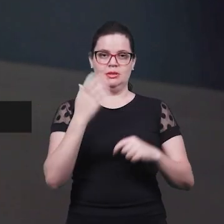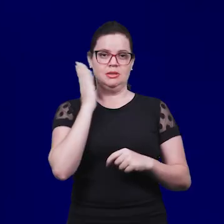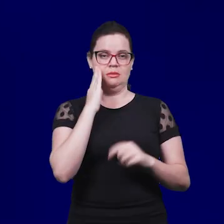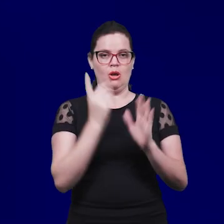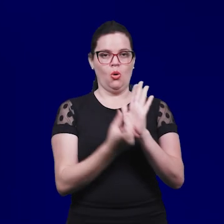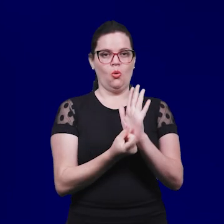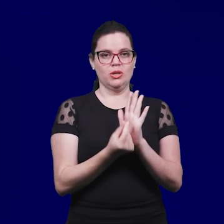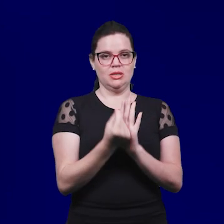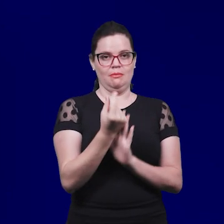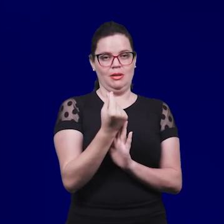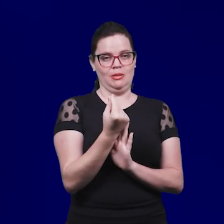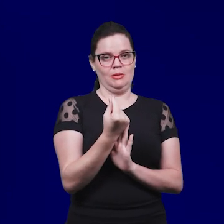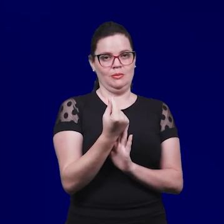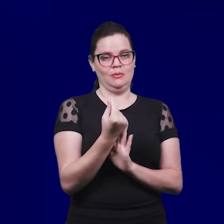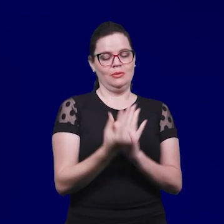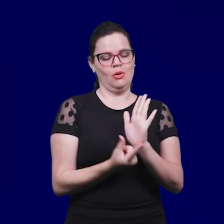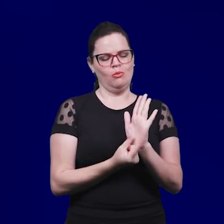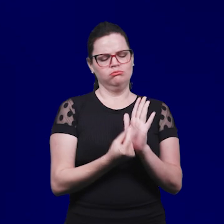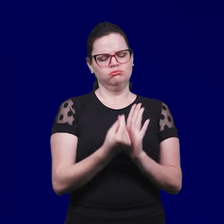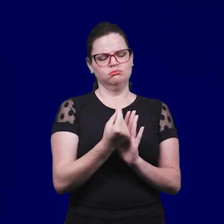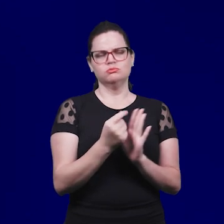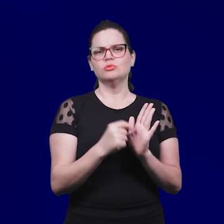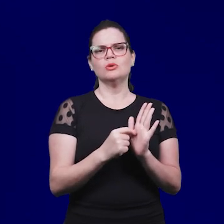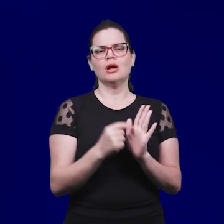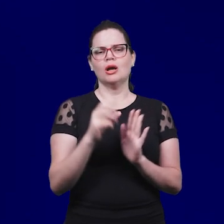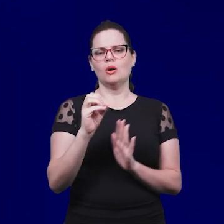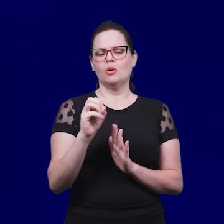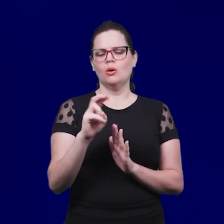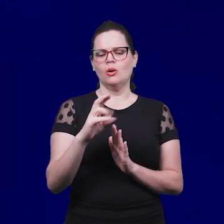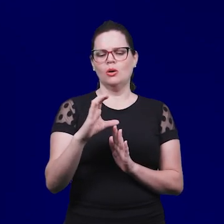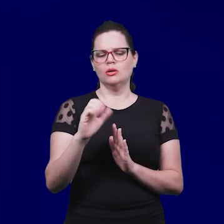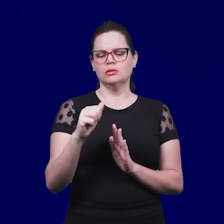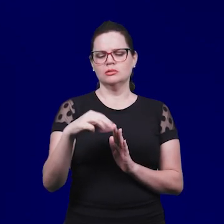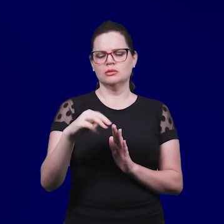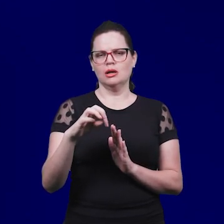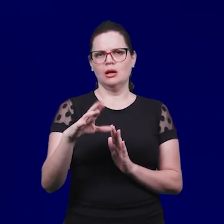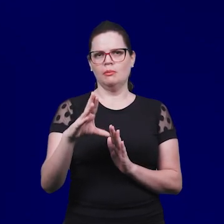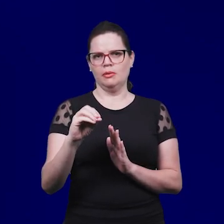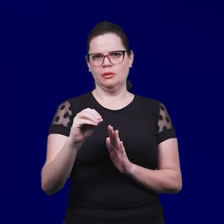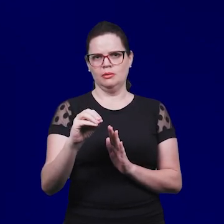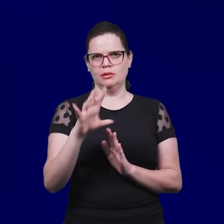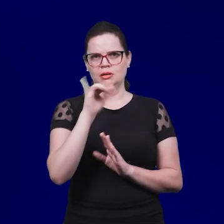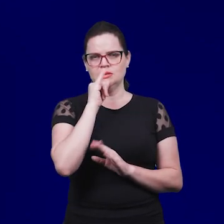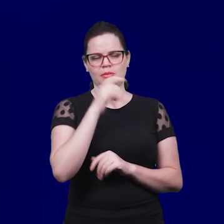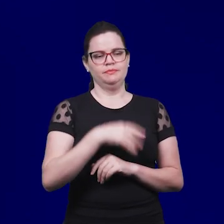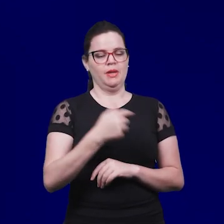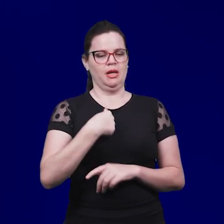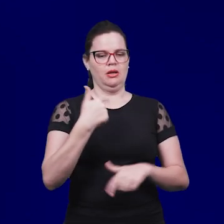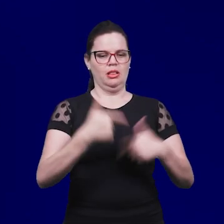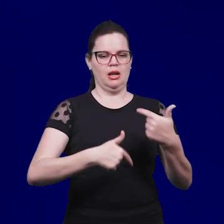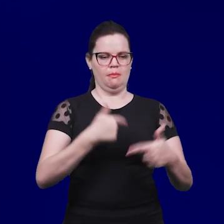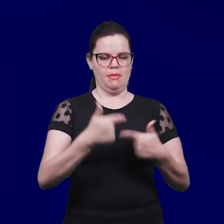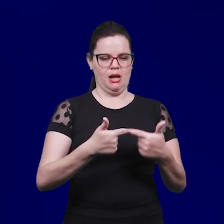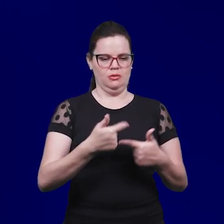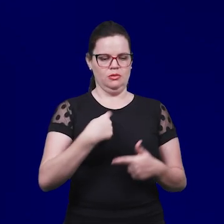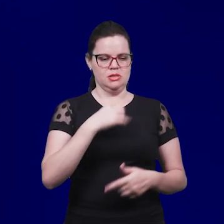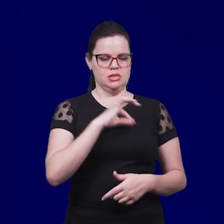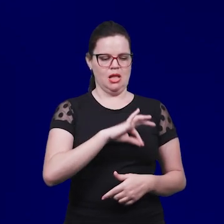né? É partir daí, né? Você tem um orçamento. Ó, eu estou produzindo, meu trabalho produz um volume de